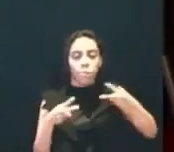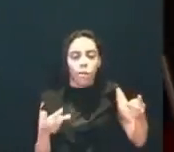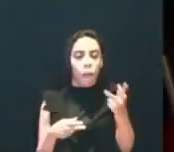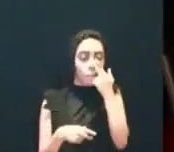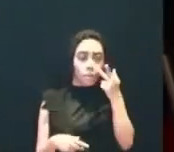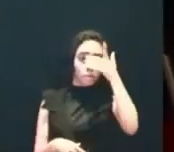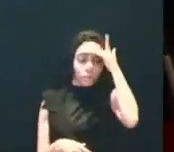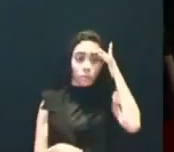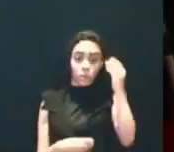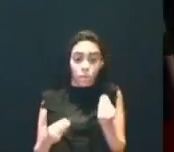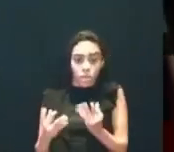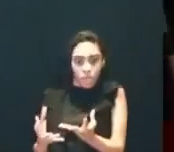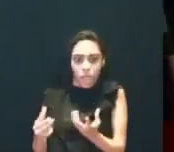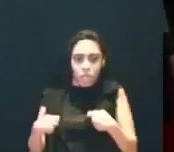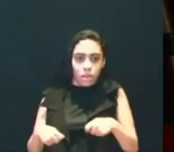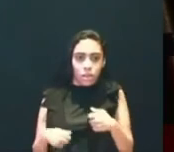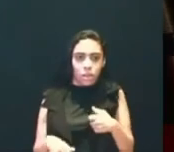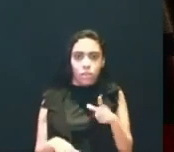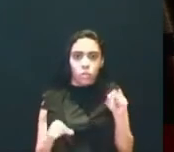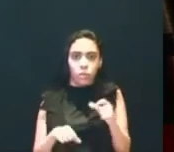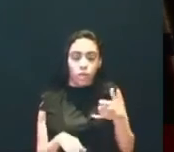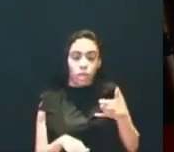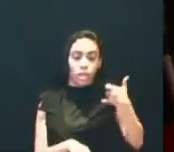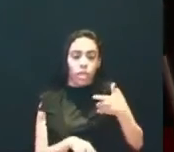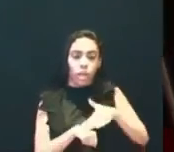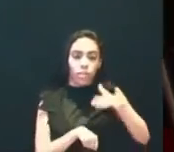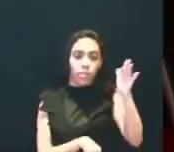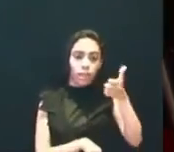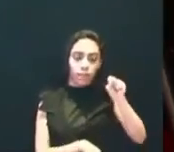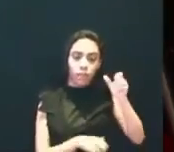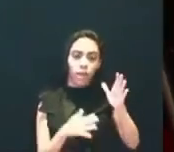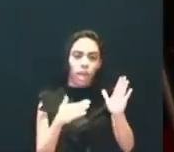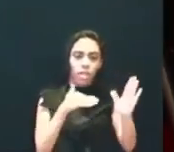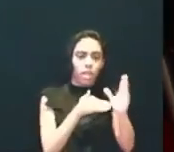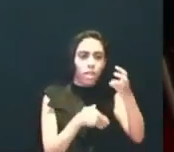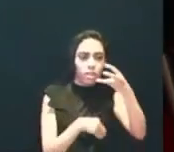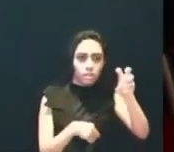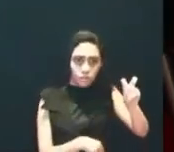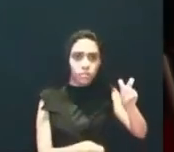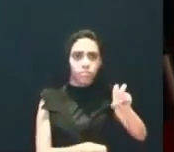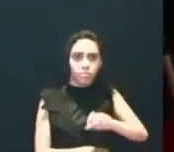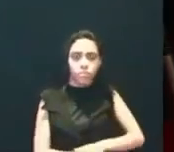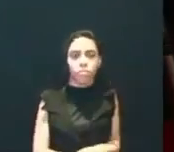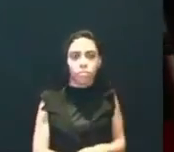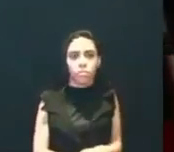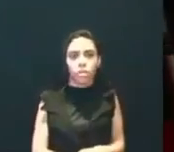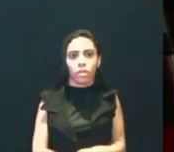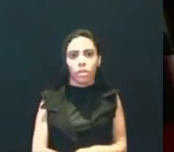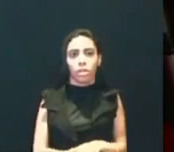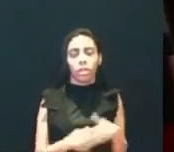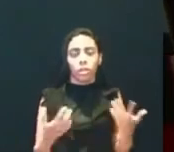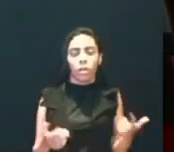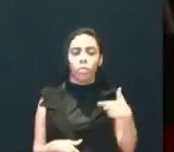doador agora, né? Ser de 18 a 35 anos. E, assim, a quem é assim,